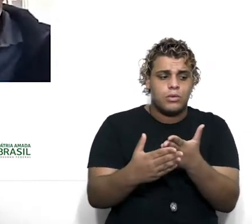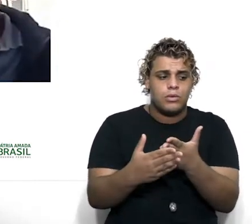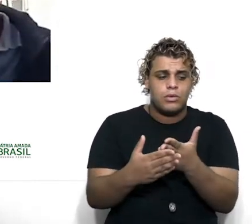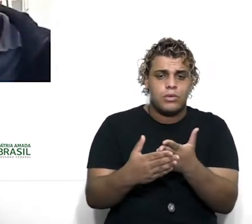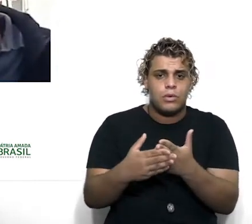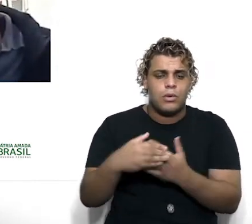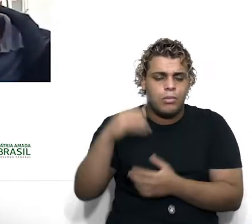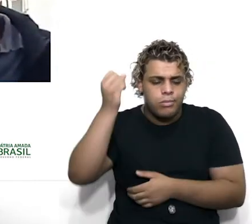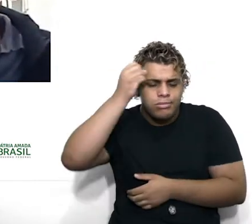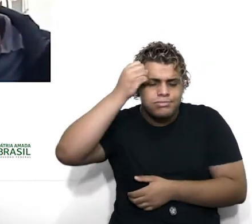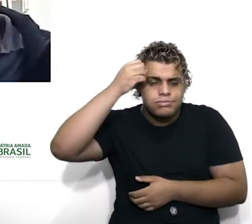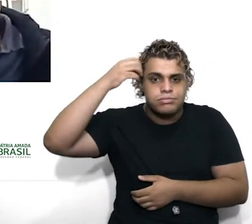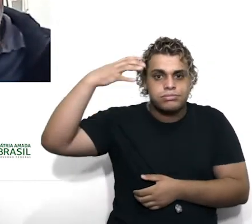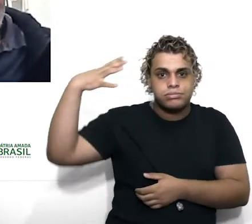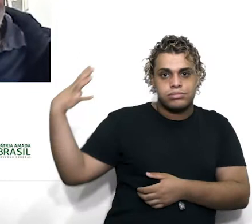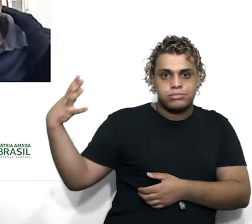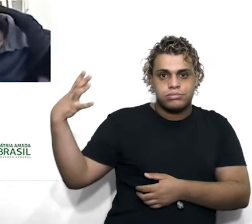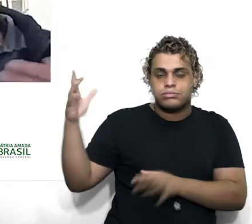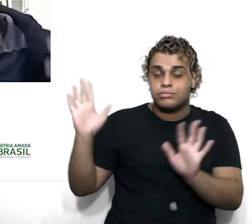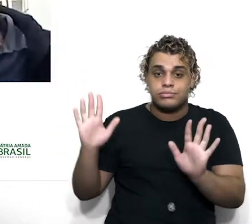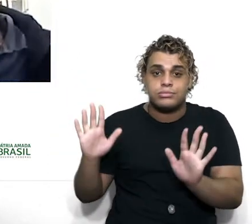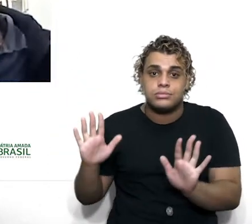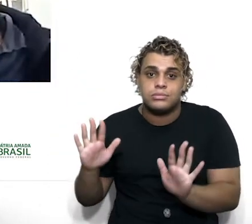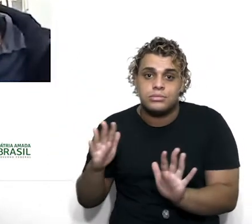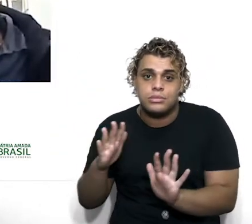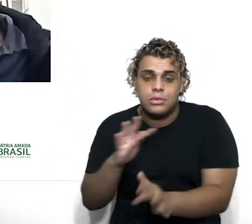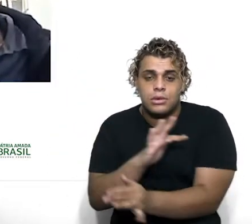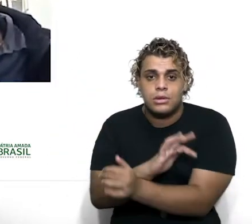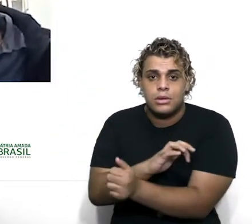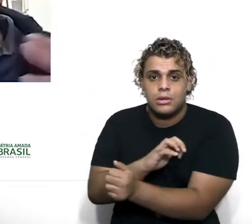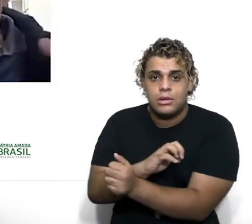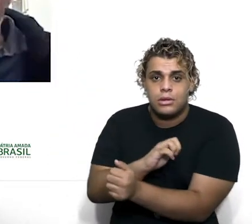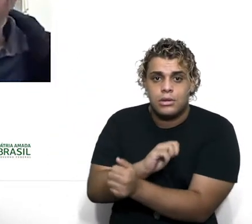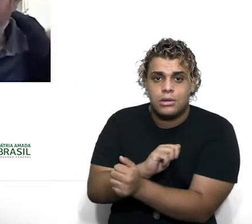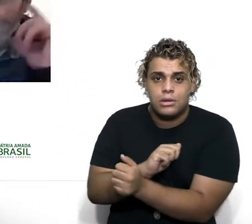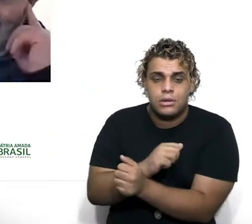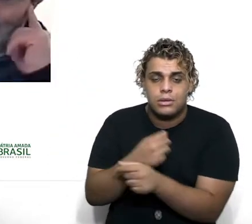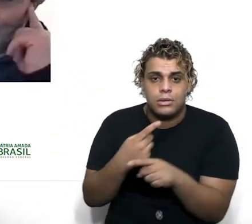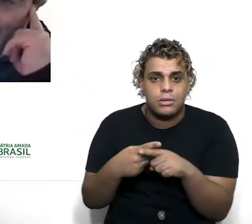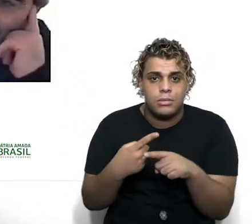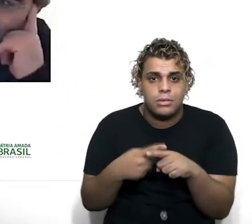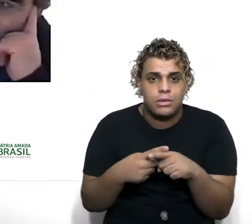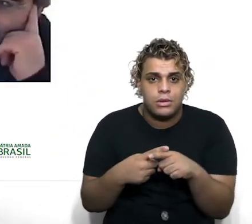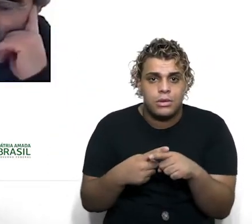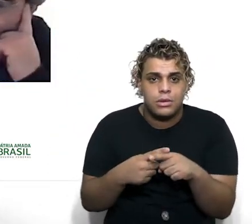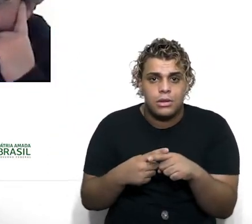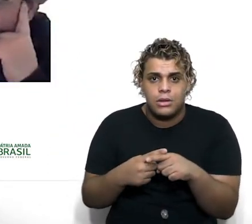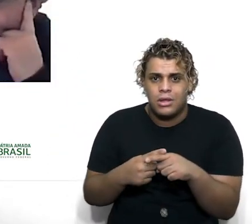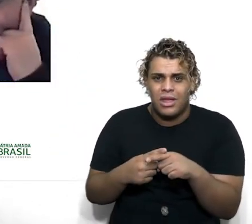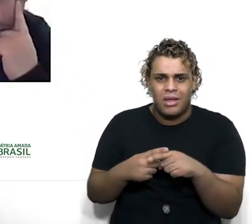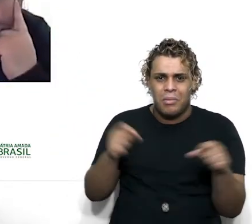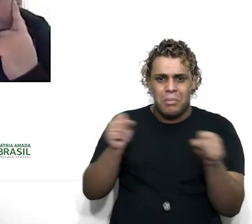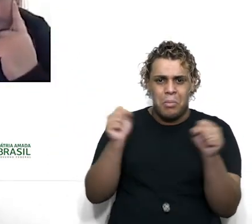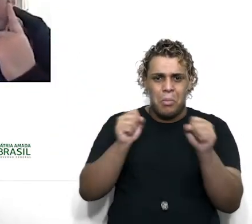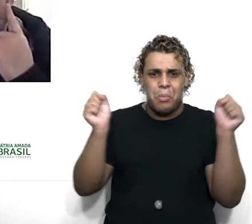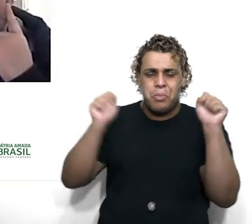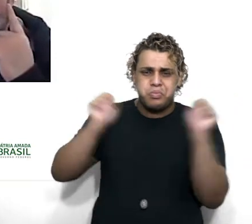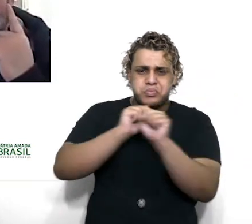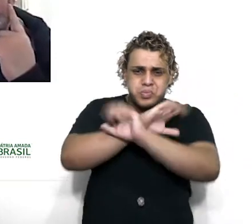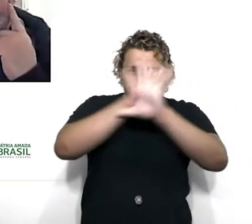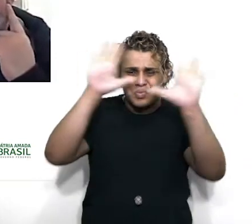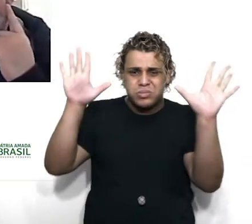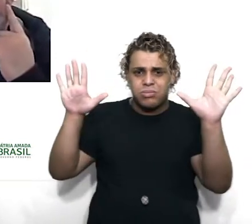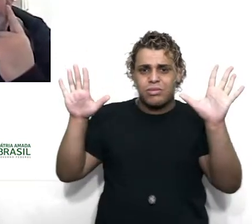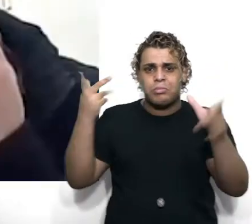Pois parei porque o diário, de repente a realidade arrombou, mas é muito incrível, porque pronto, é isso.